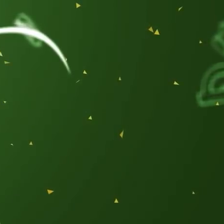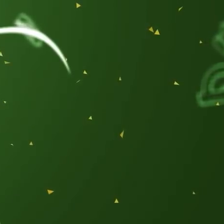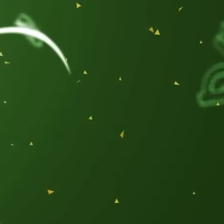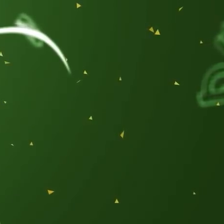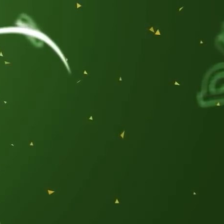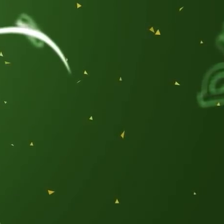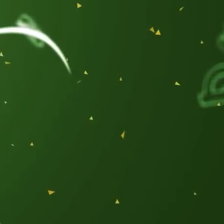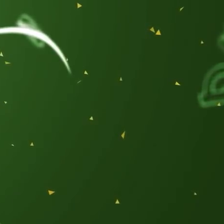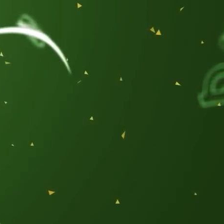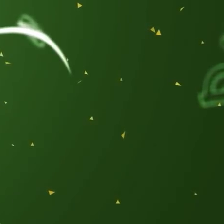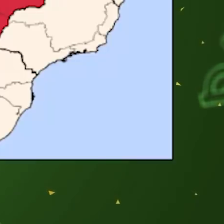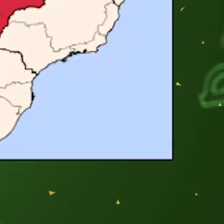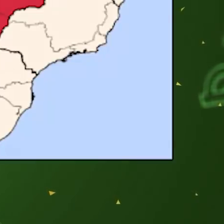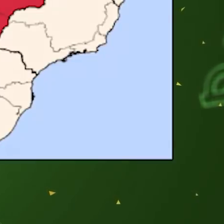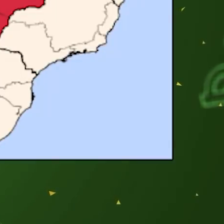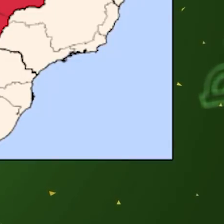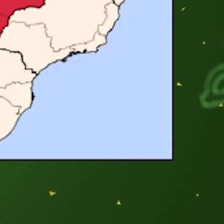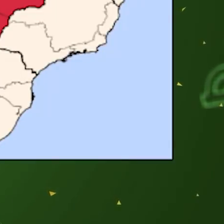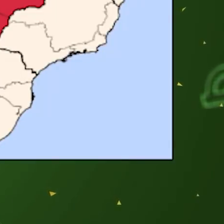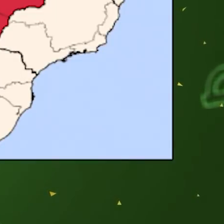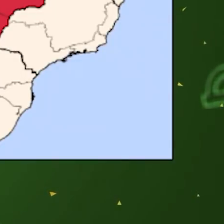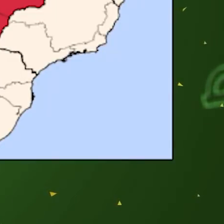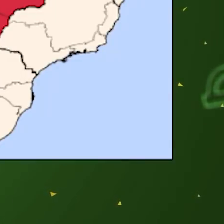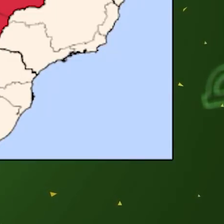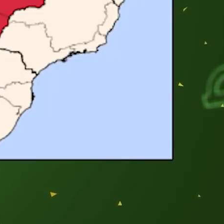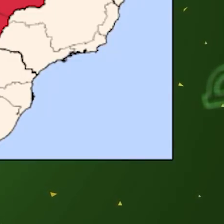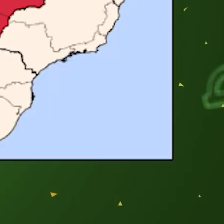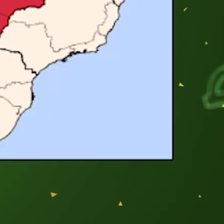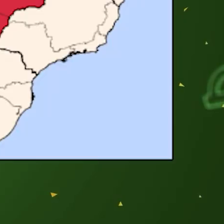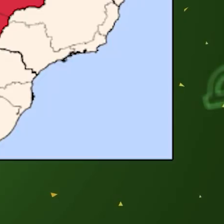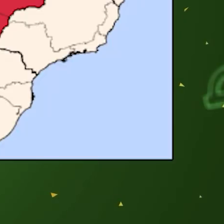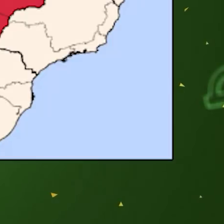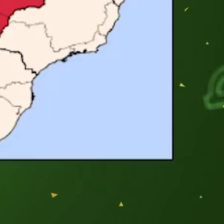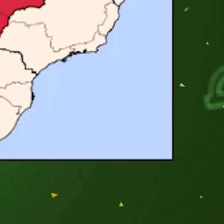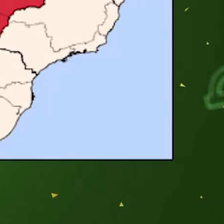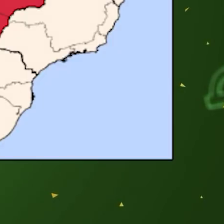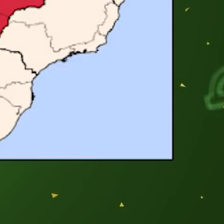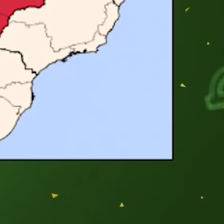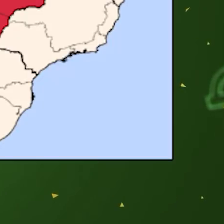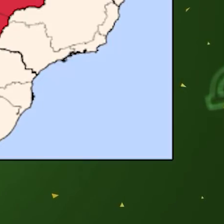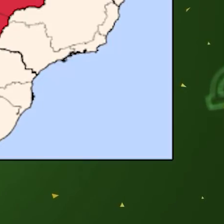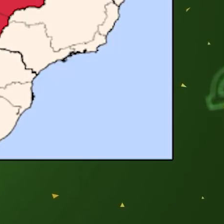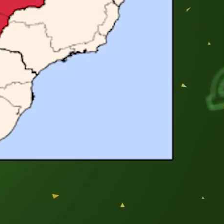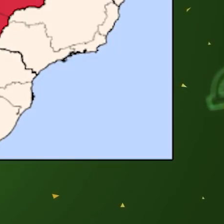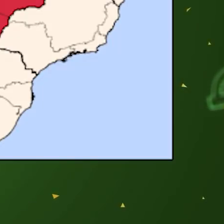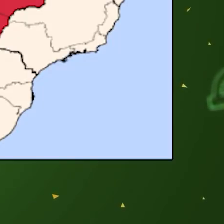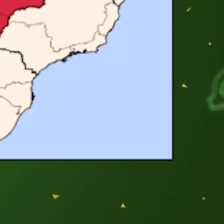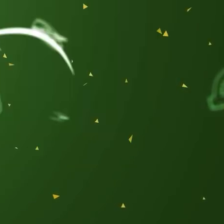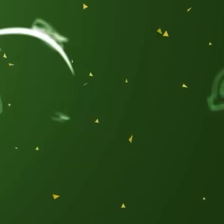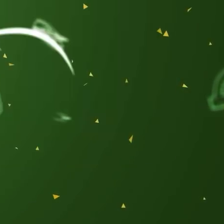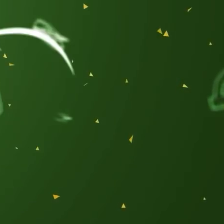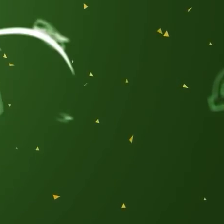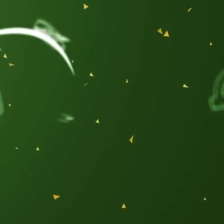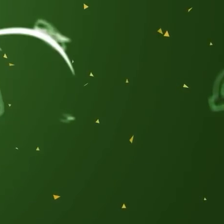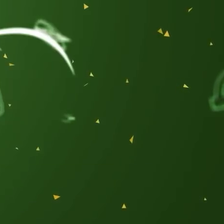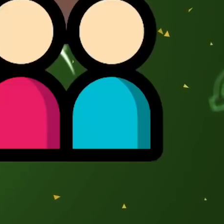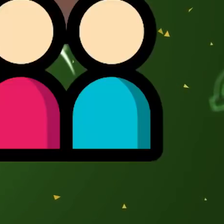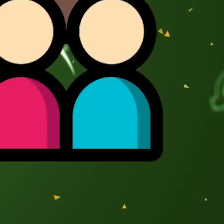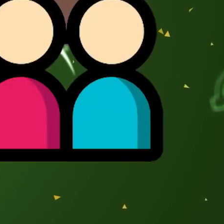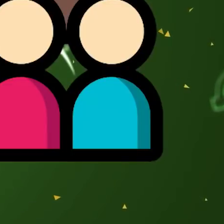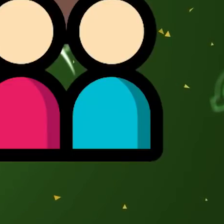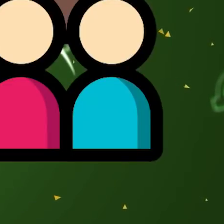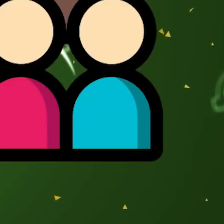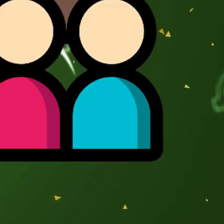ok? Bem, a região centro-oeste do país tem